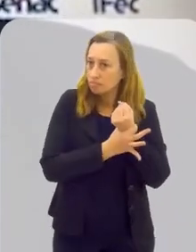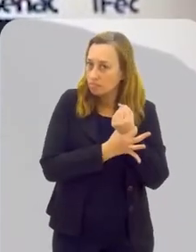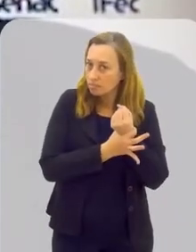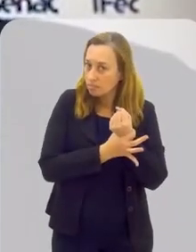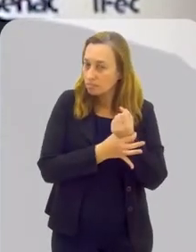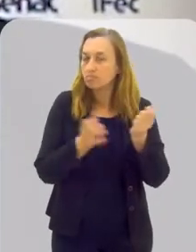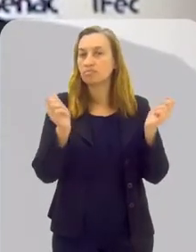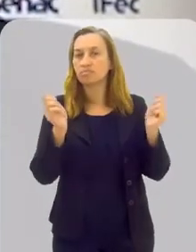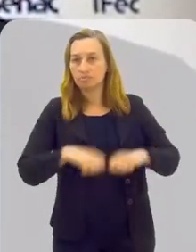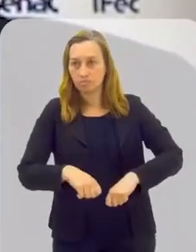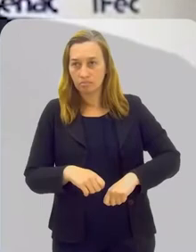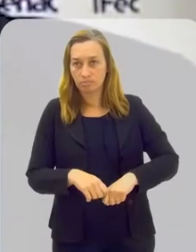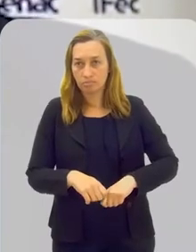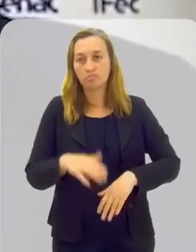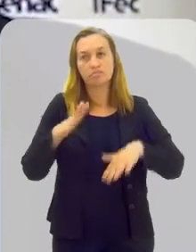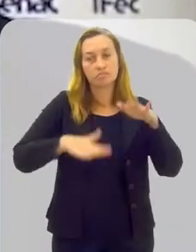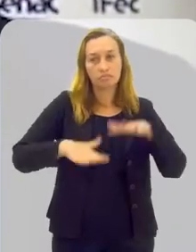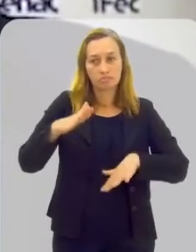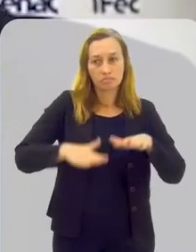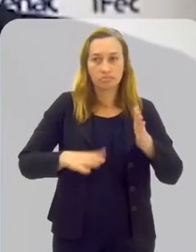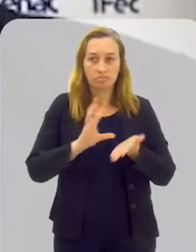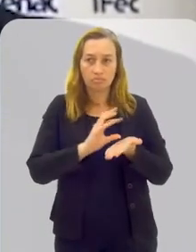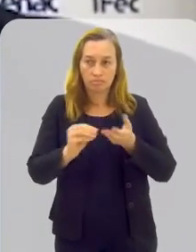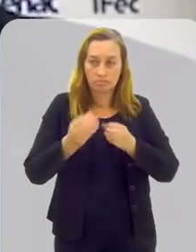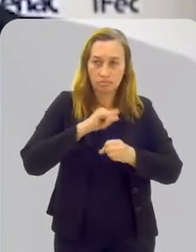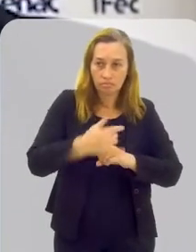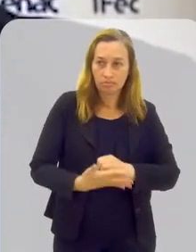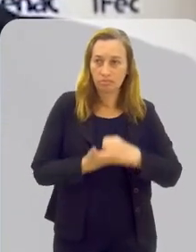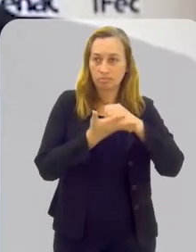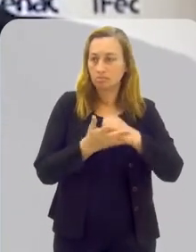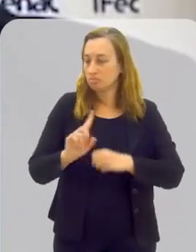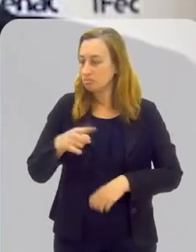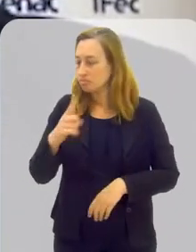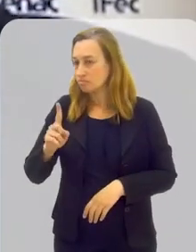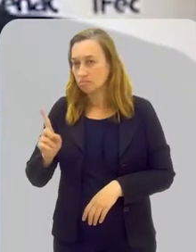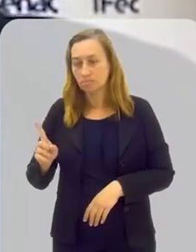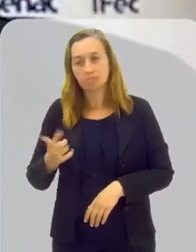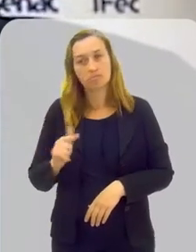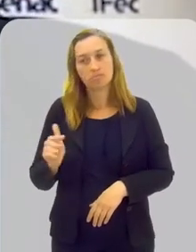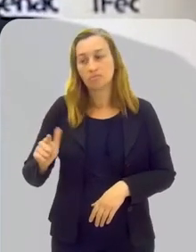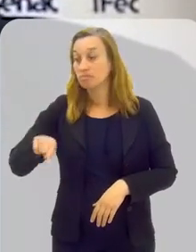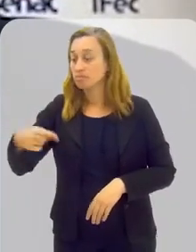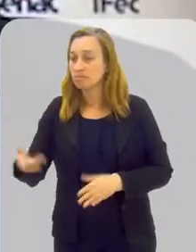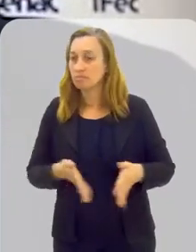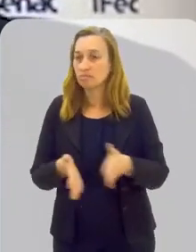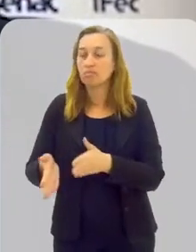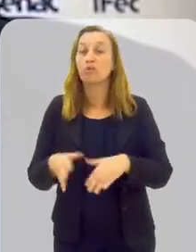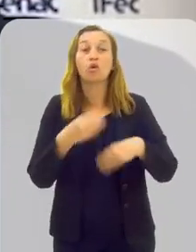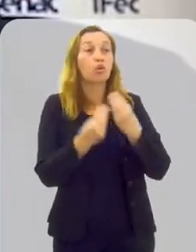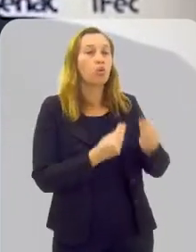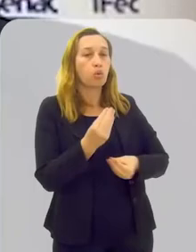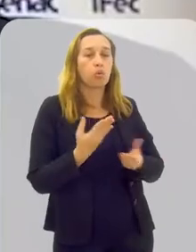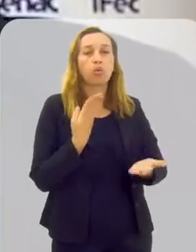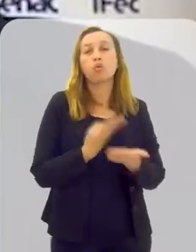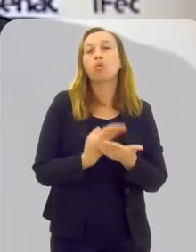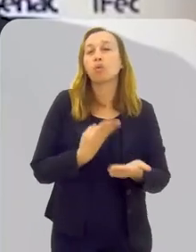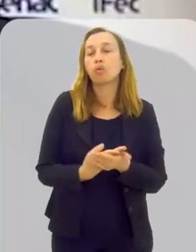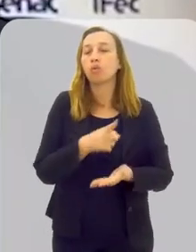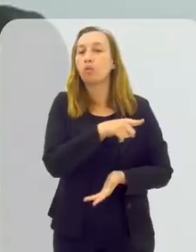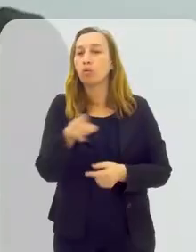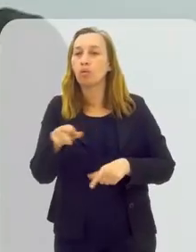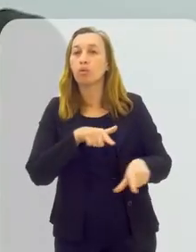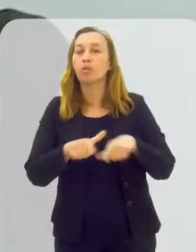um ambiente de negócio Fluminense seguro e competitivo depende da pauta da sustentabilidade não tem mais outro